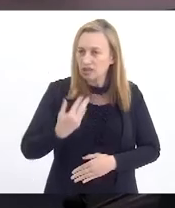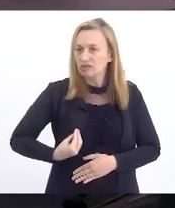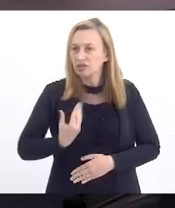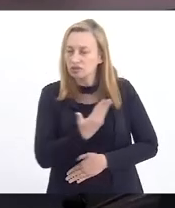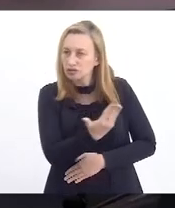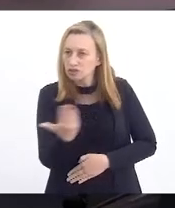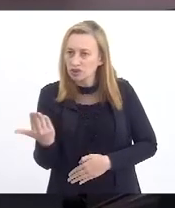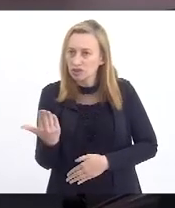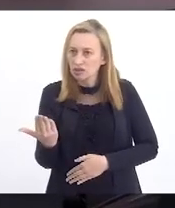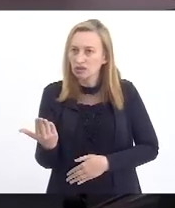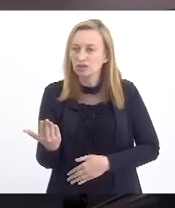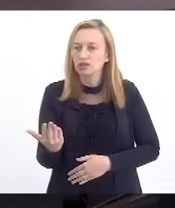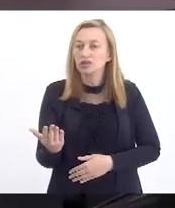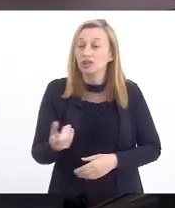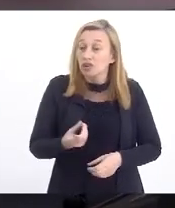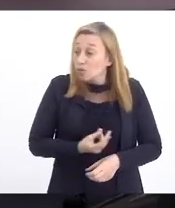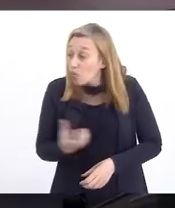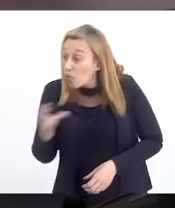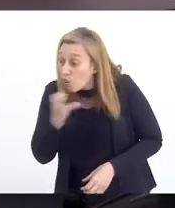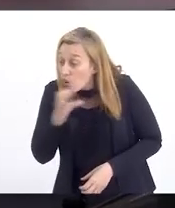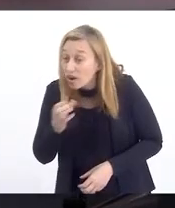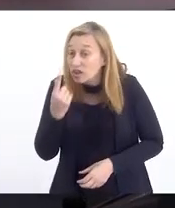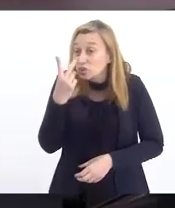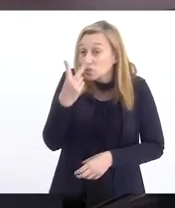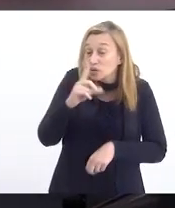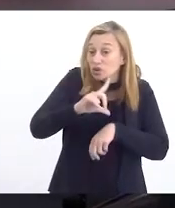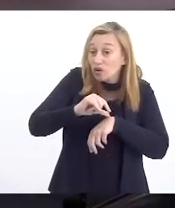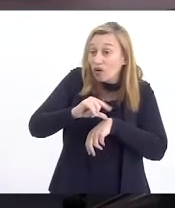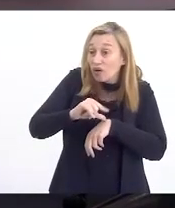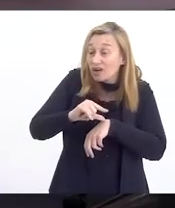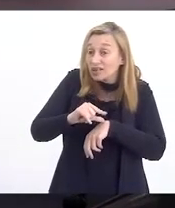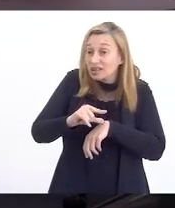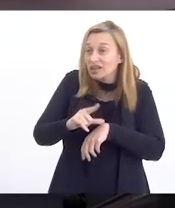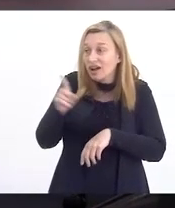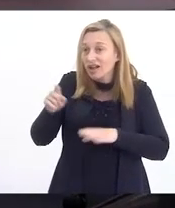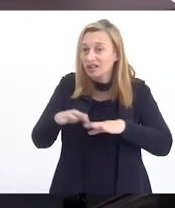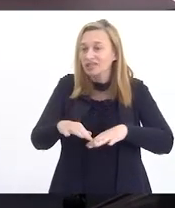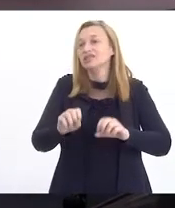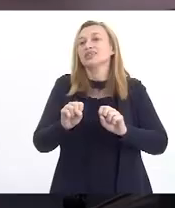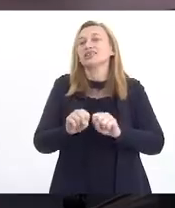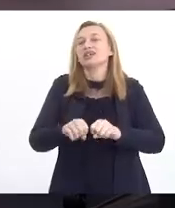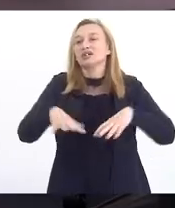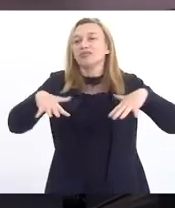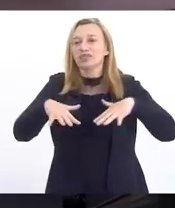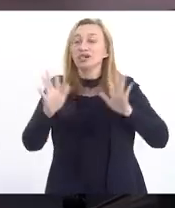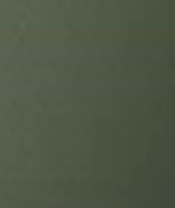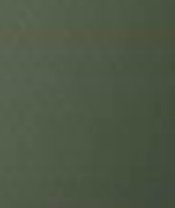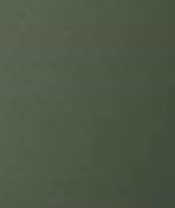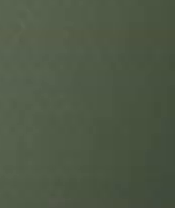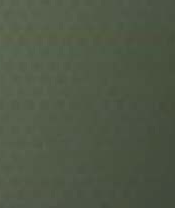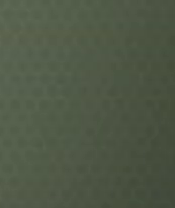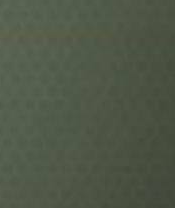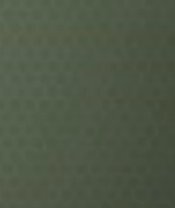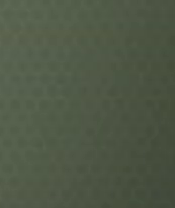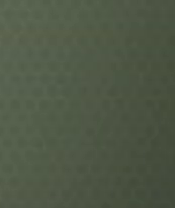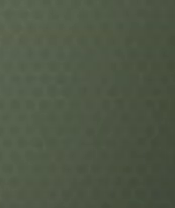vocês. Eu vou até começar correndo, que 14h, abre lá a sessão do plenário. Obrigada a todos. Obrigada.